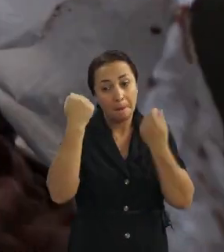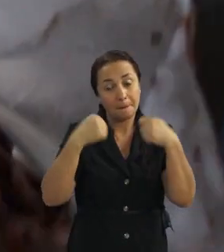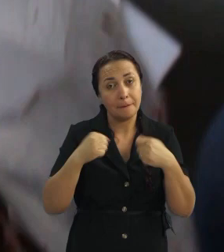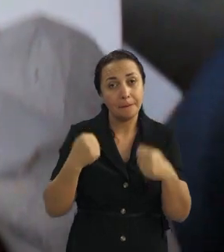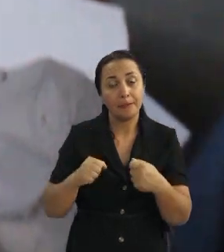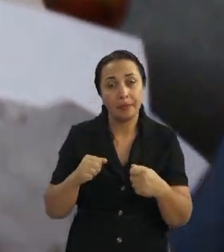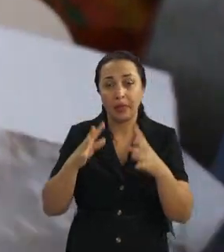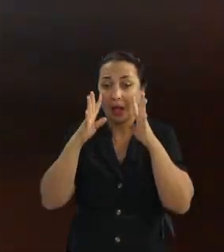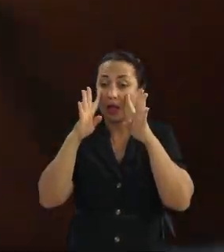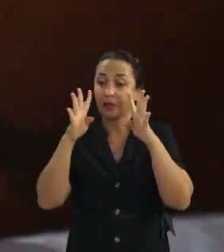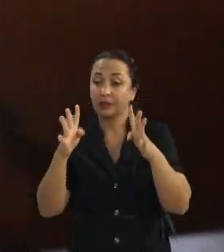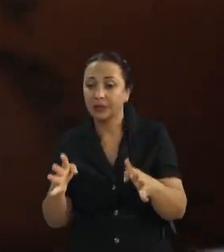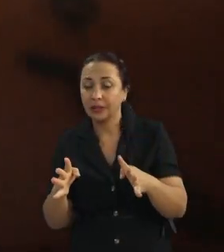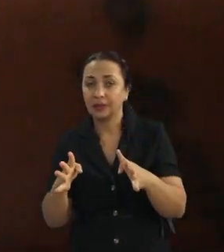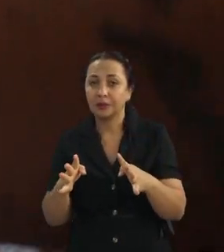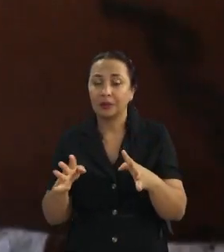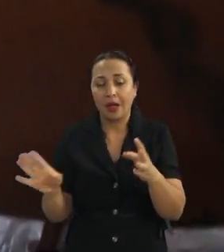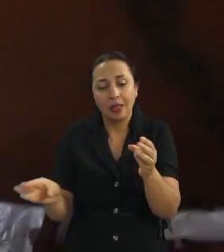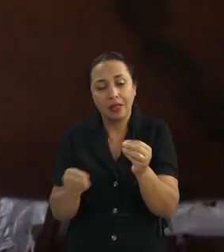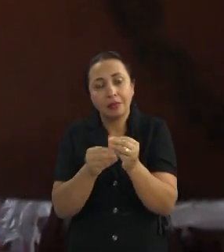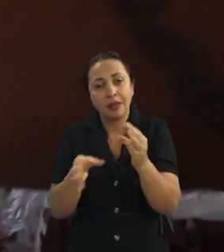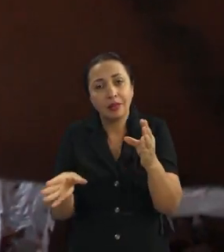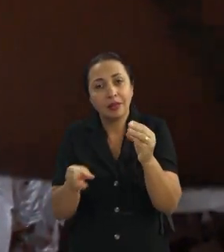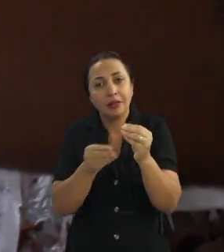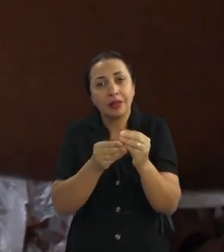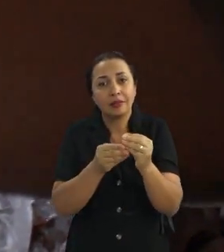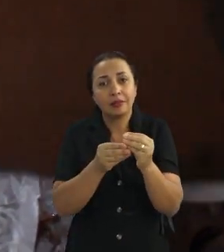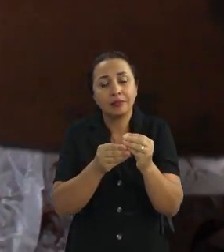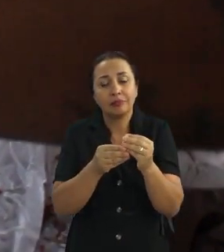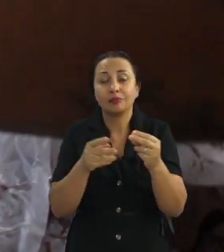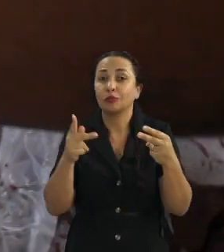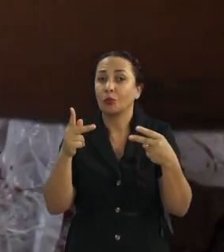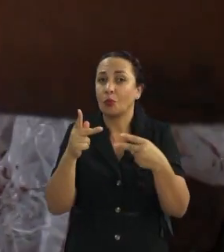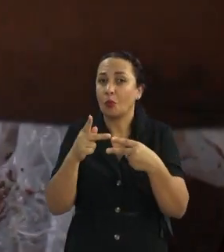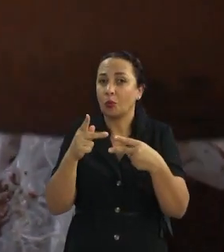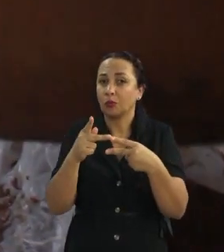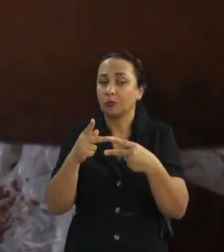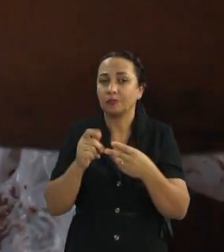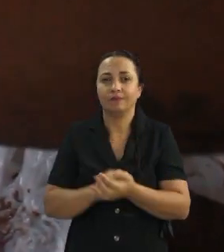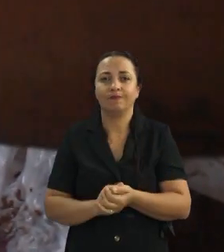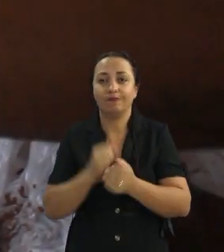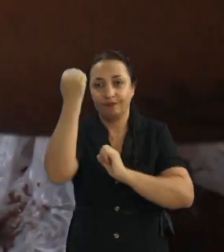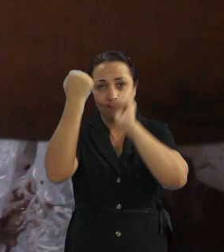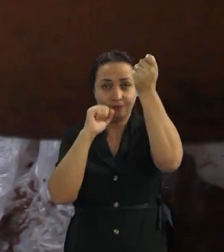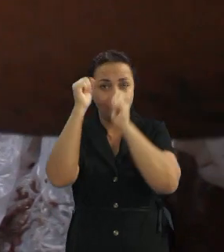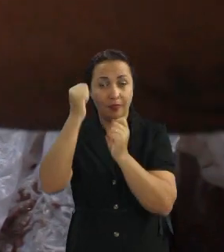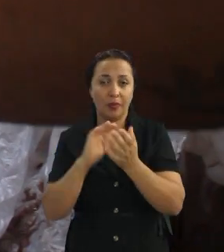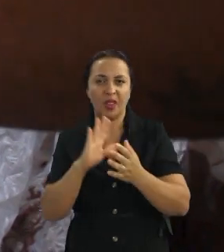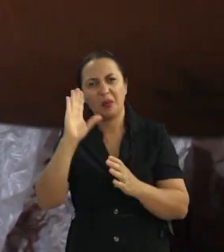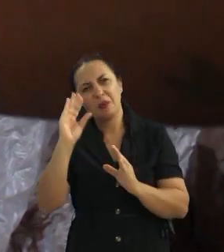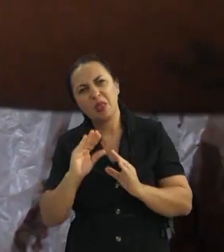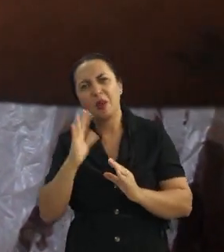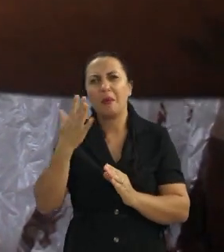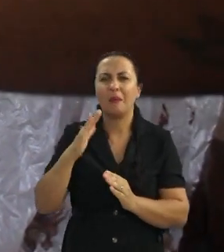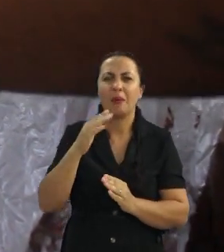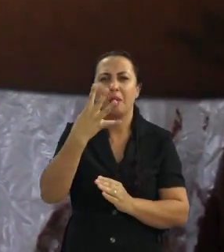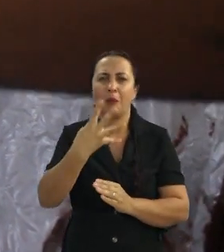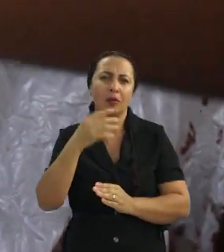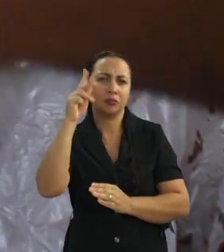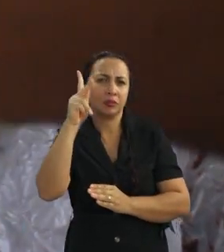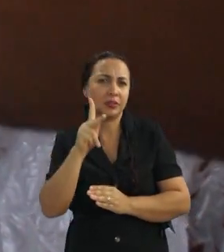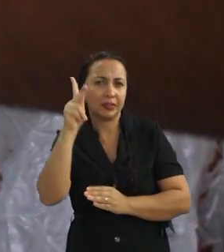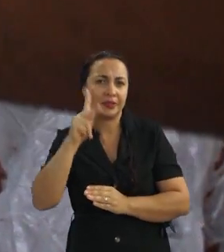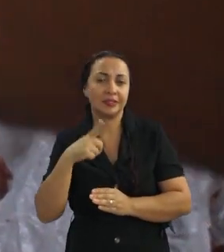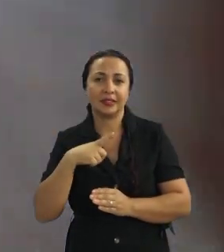a gente precisa estar alimentando ainda mais esse protocolo. Uma máquina menor de 4 quilos,